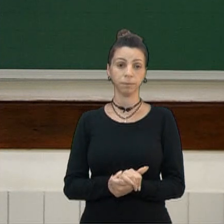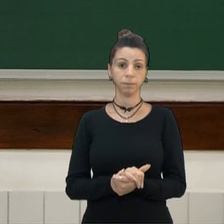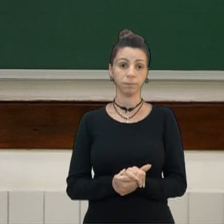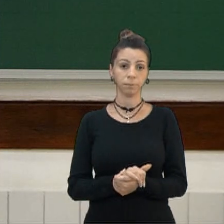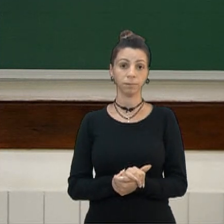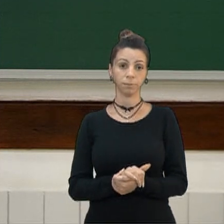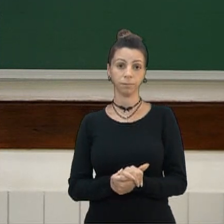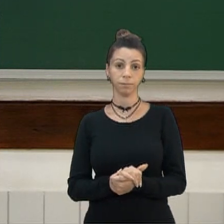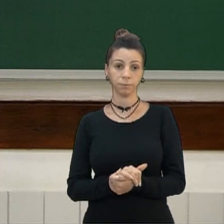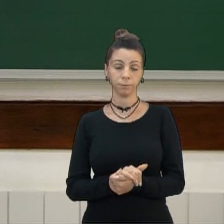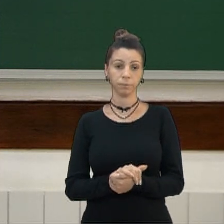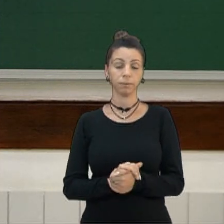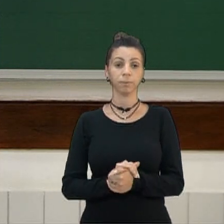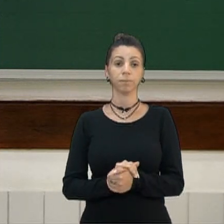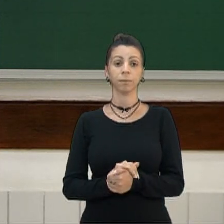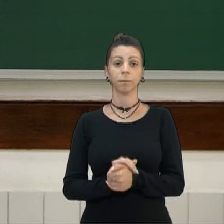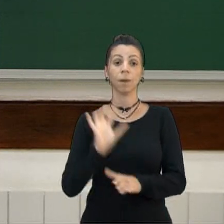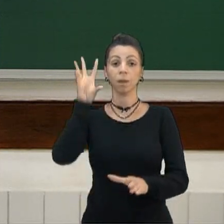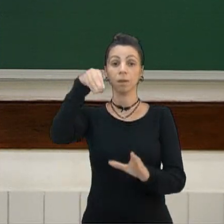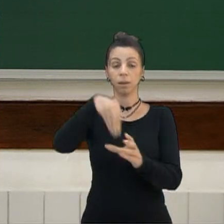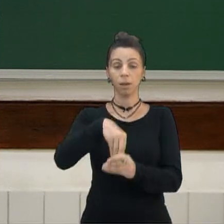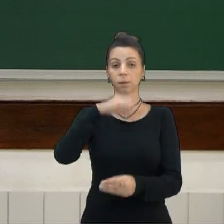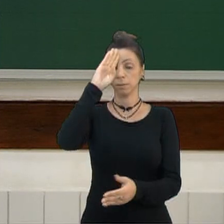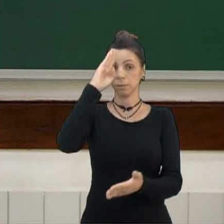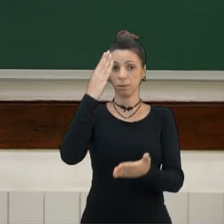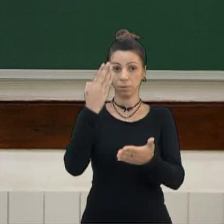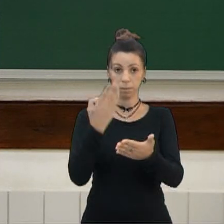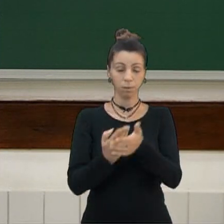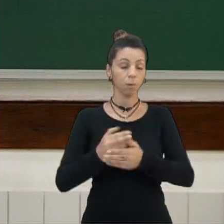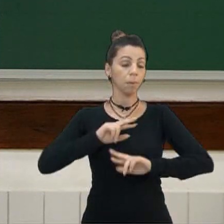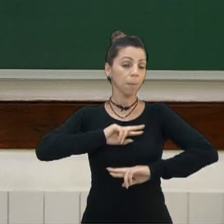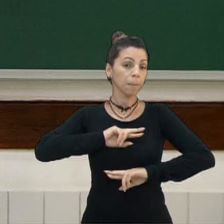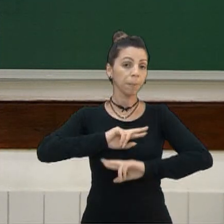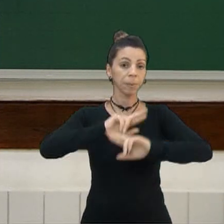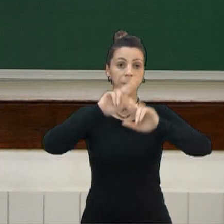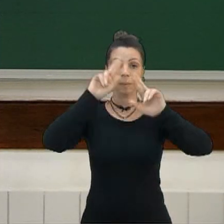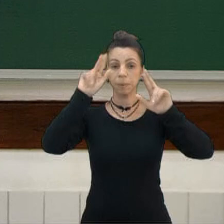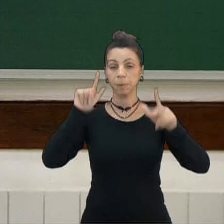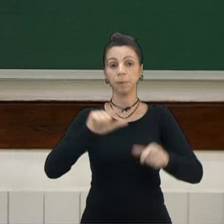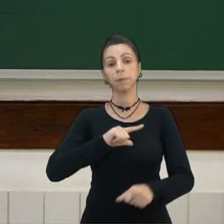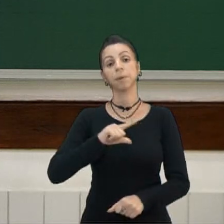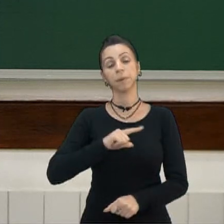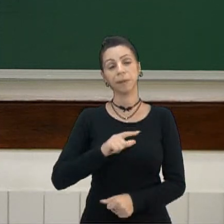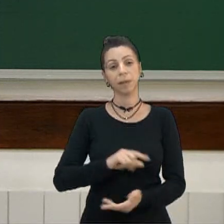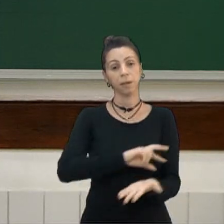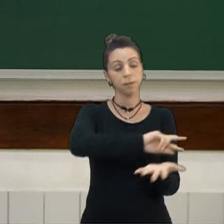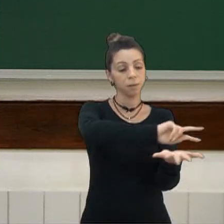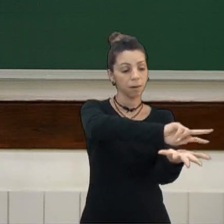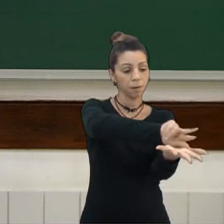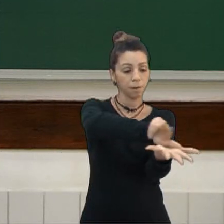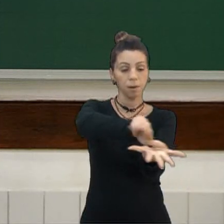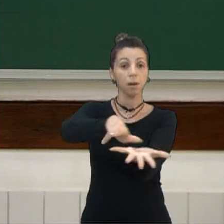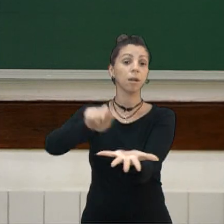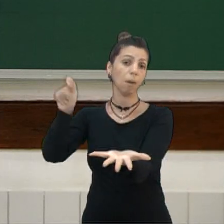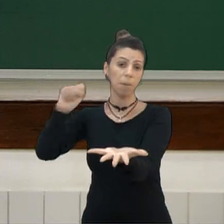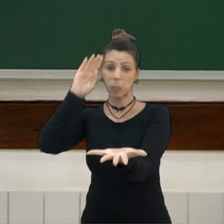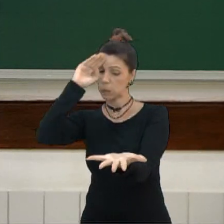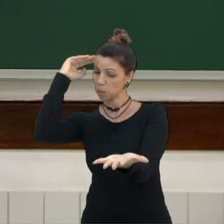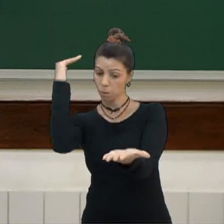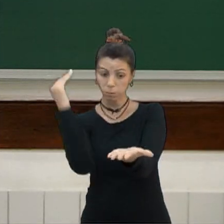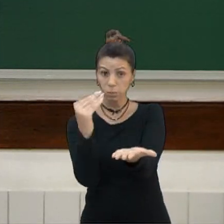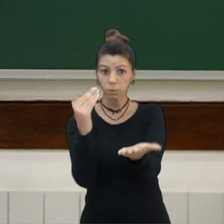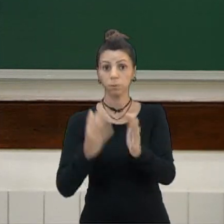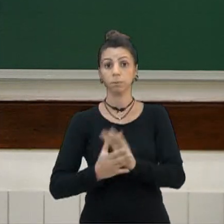de uma crença, de um folclore, que o Brasil tem essa diversidade, né, e que tem que ser respeitado.